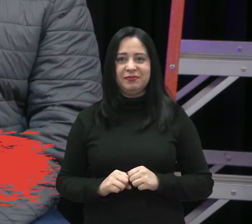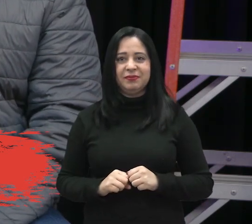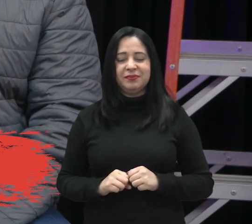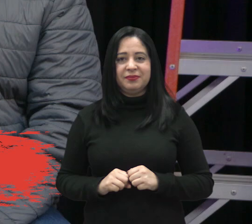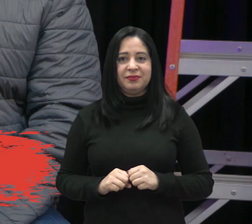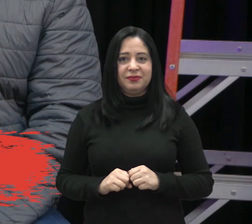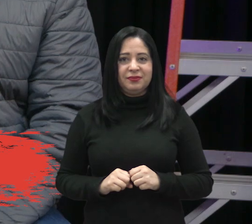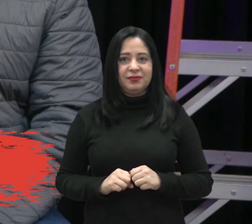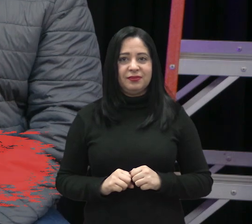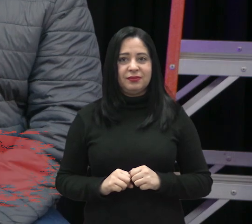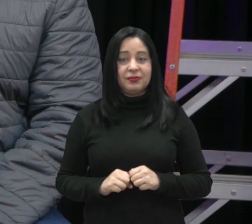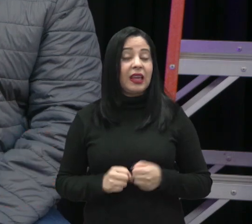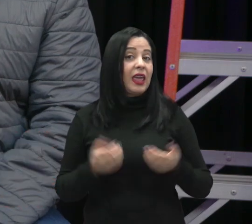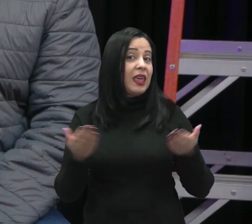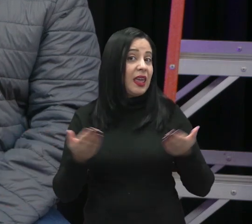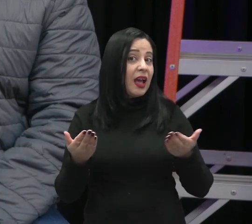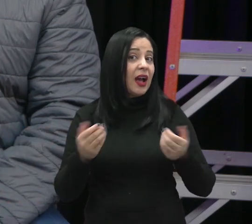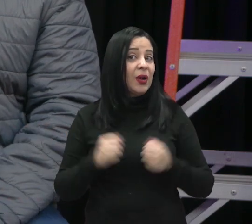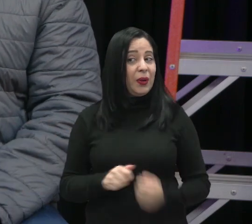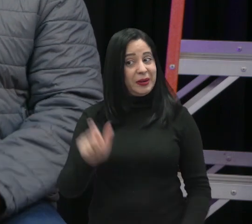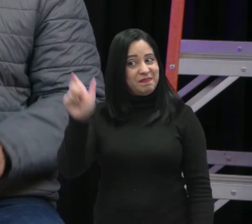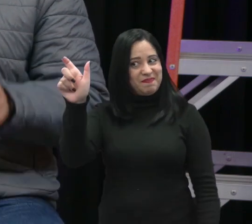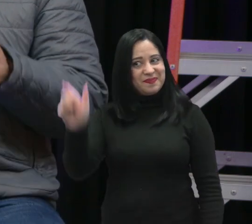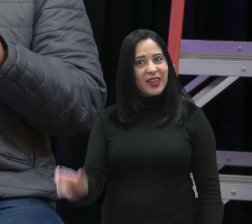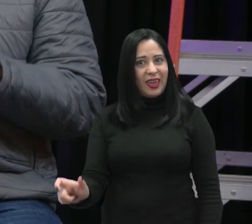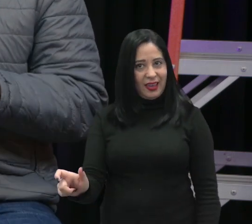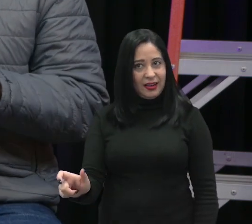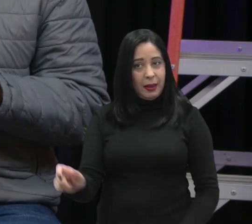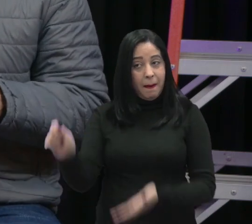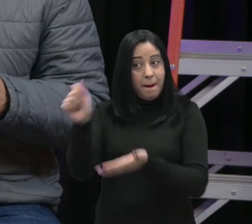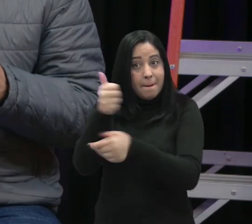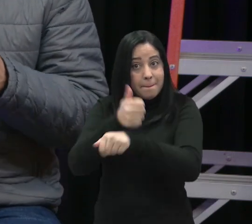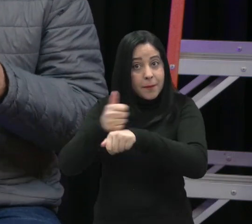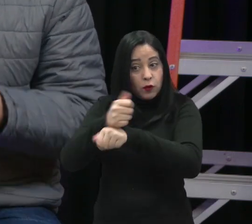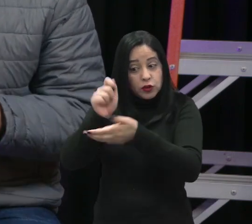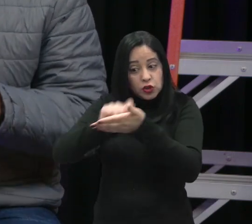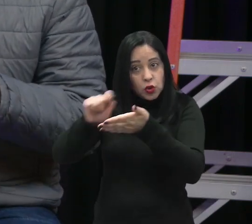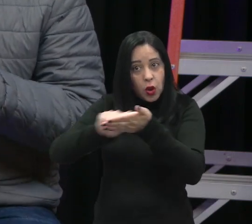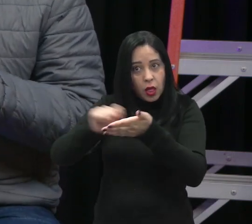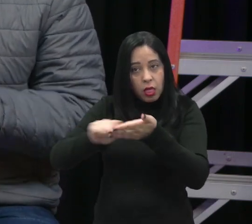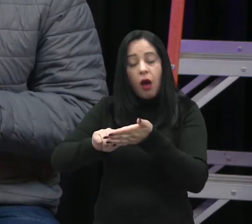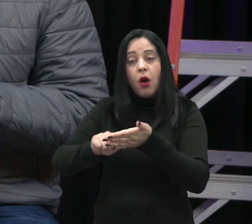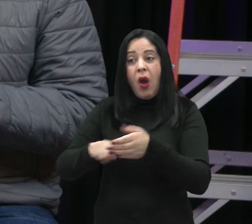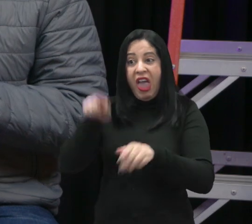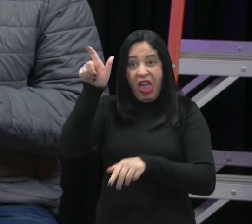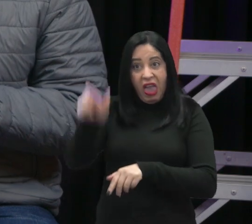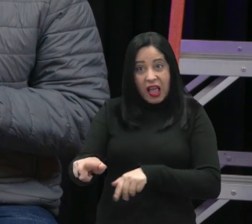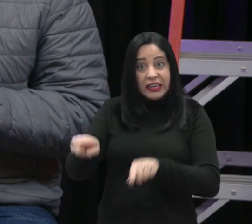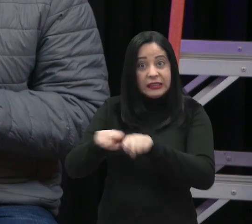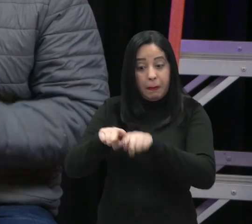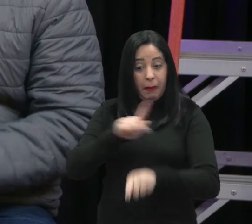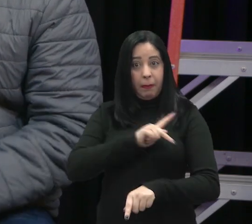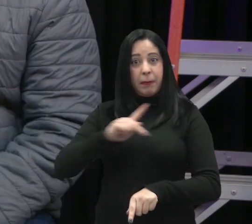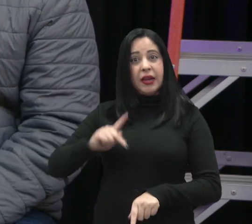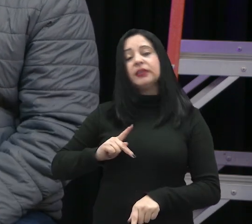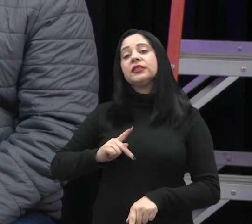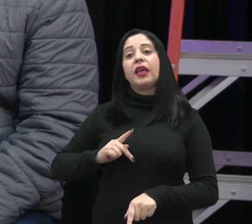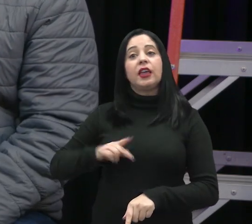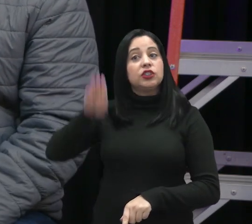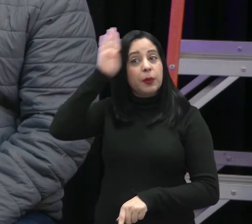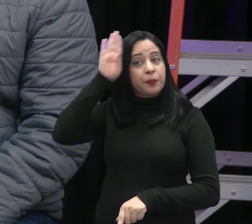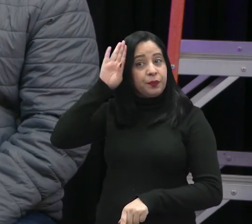youtube.com/tvcâmara.sjc. E a gente já vai começar recebendo um escritor que é presidente da Academia Joseense de Letras. Olha só que